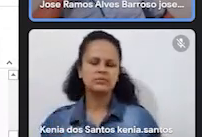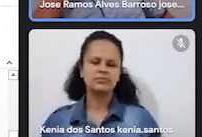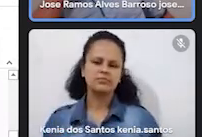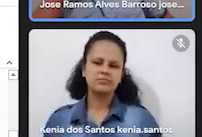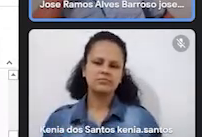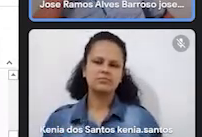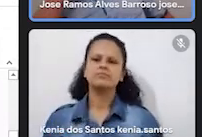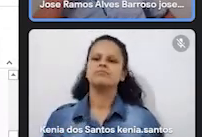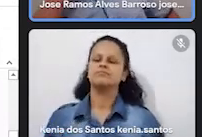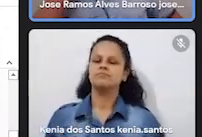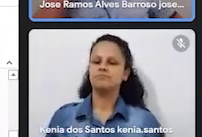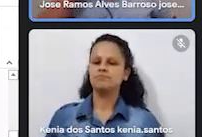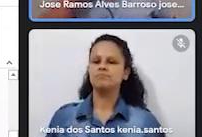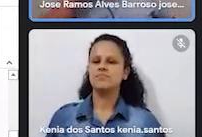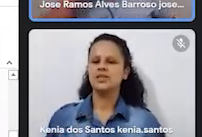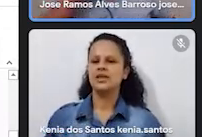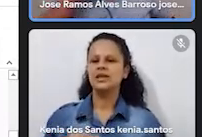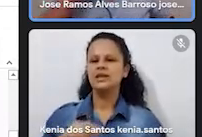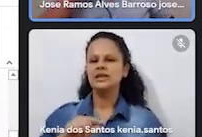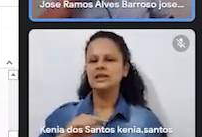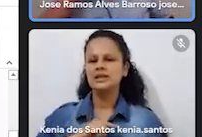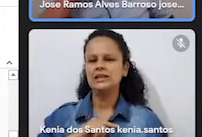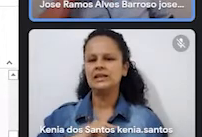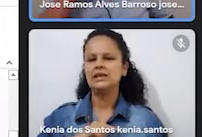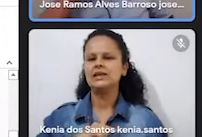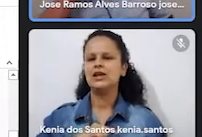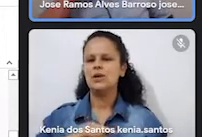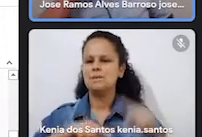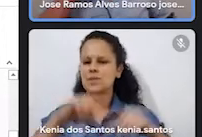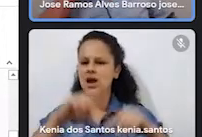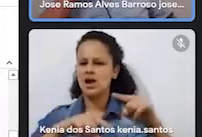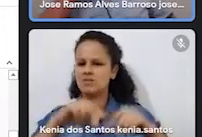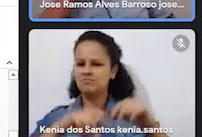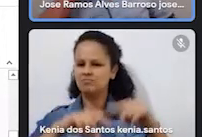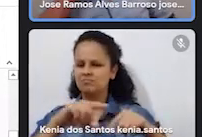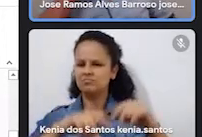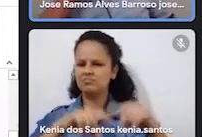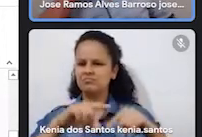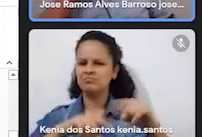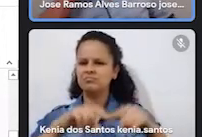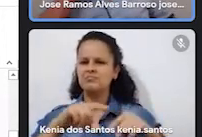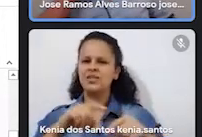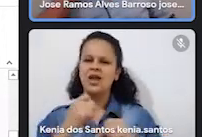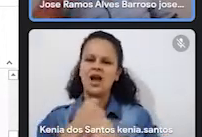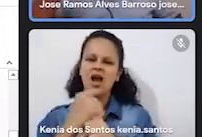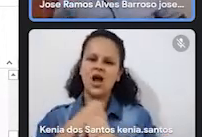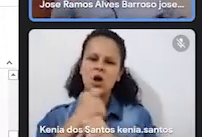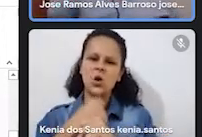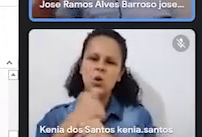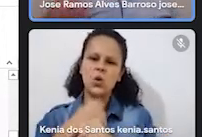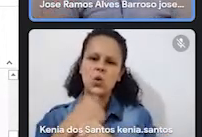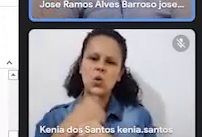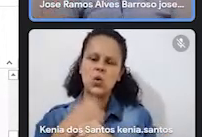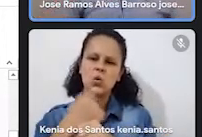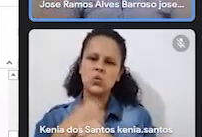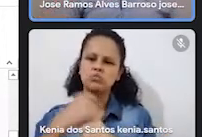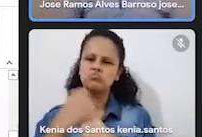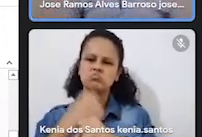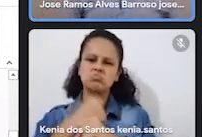Meu Loadbuster já tem 20 anos que eu tenho ele, ó, tá novinho.